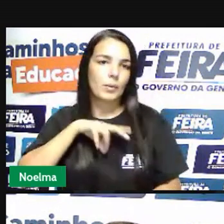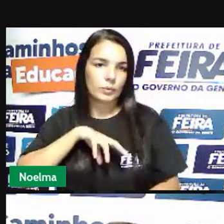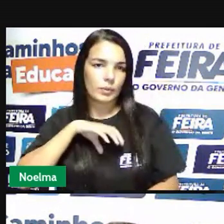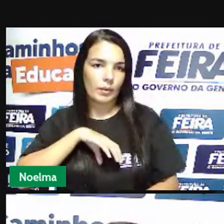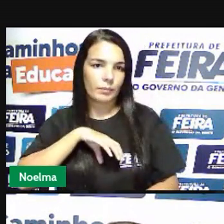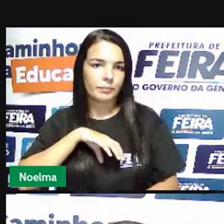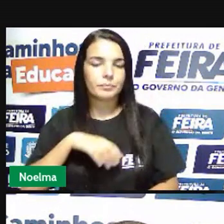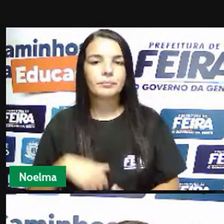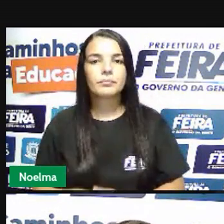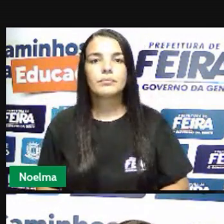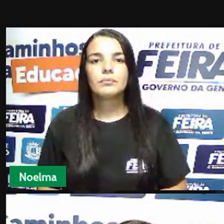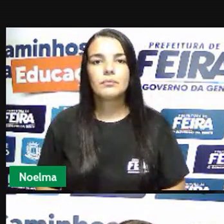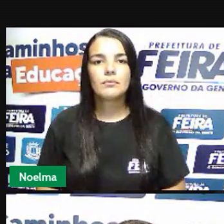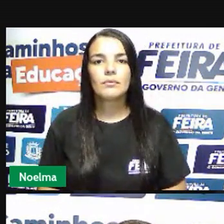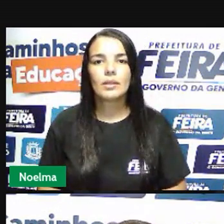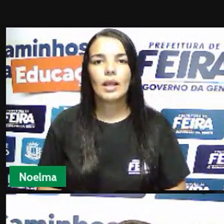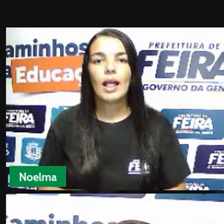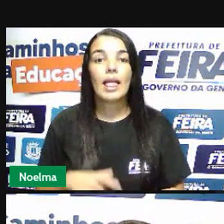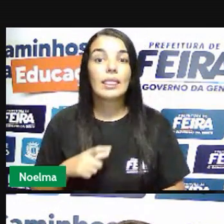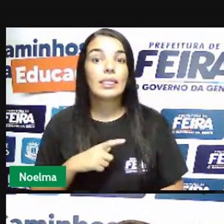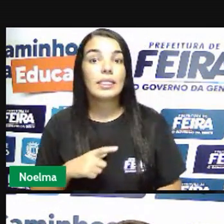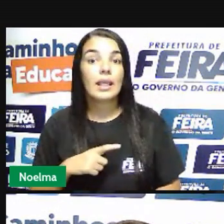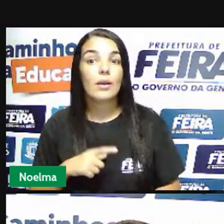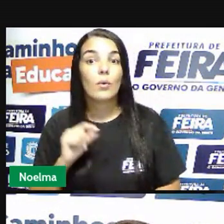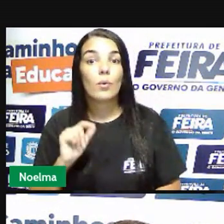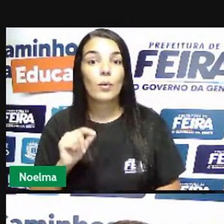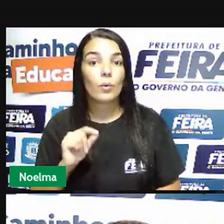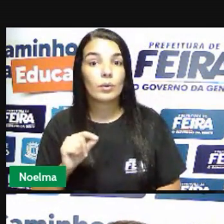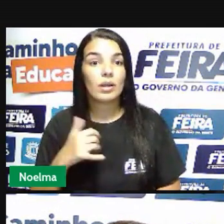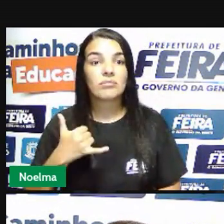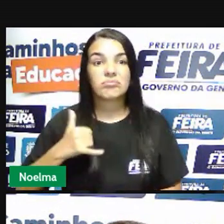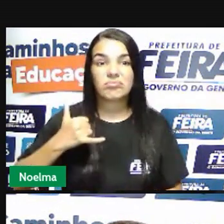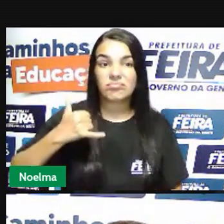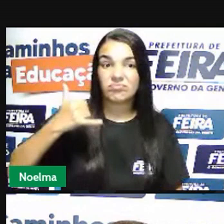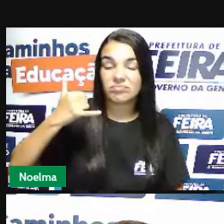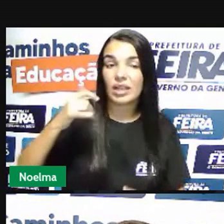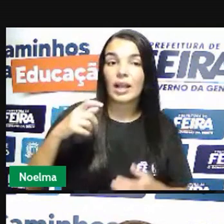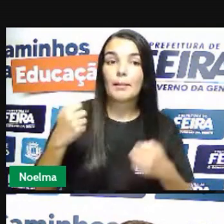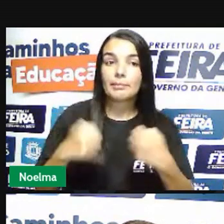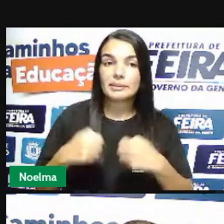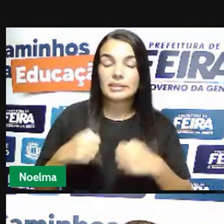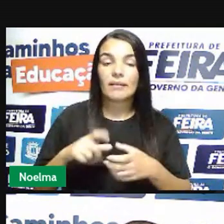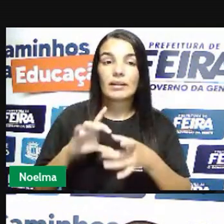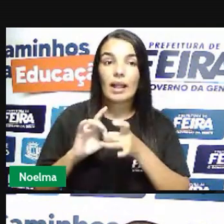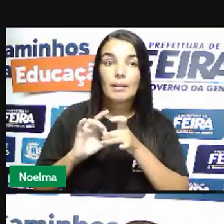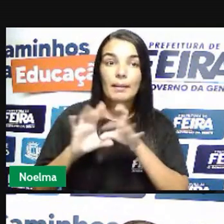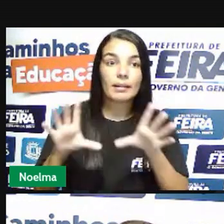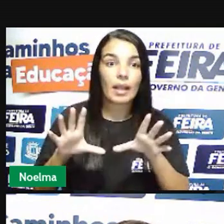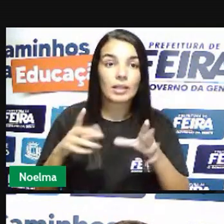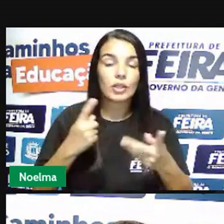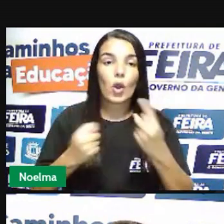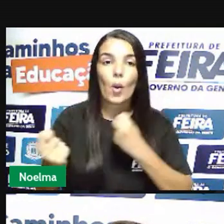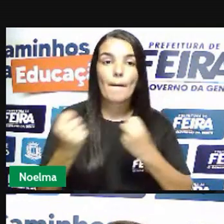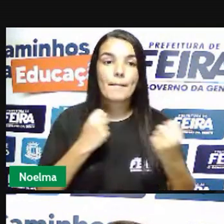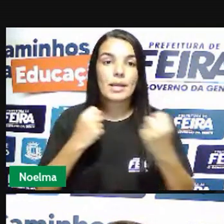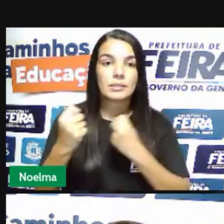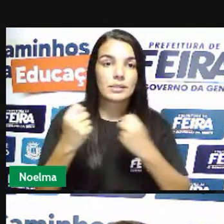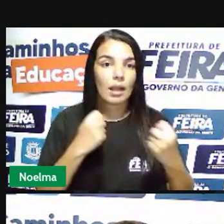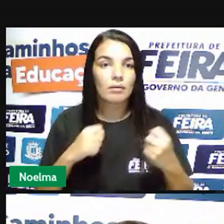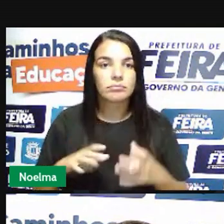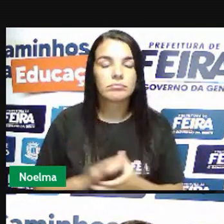certo? Membros da elite reclamavam dos impostos, então, e dessa falta de liberdade comercial.